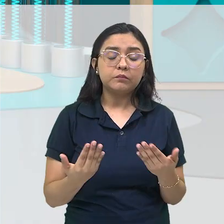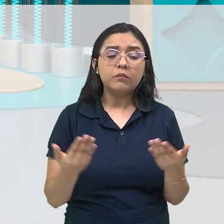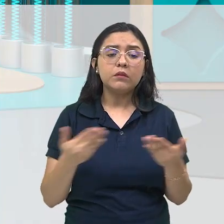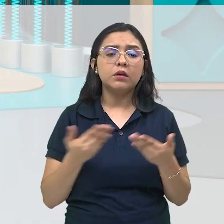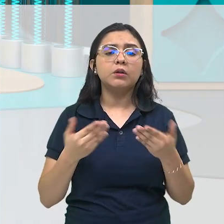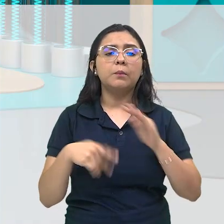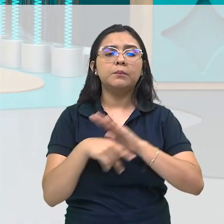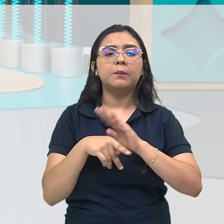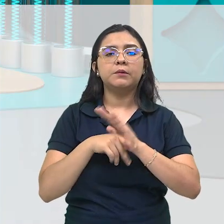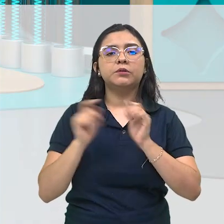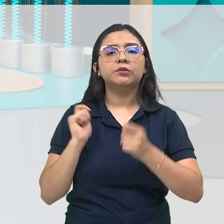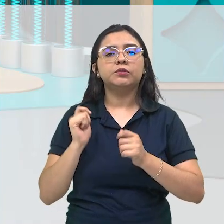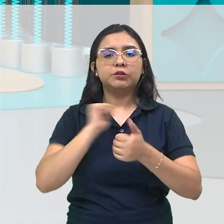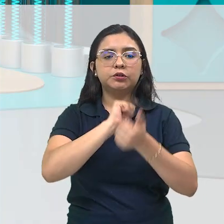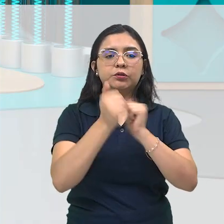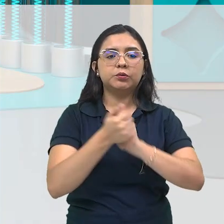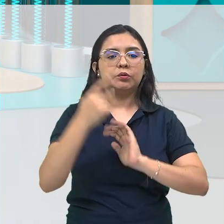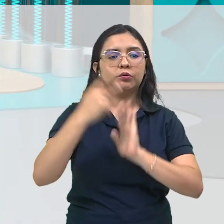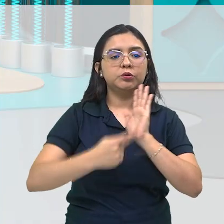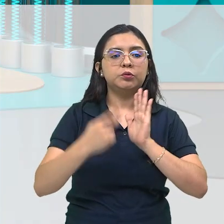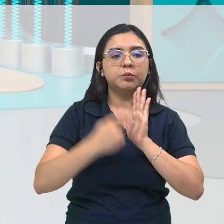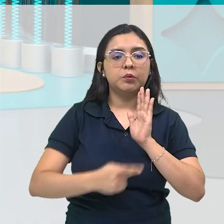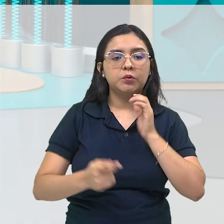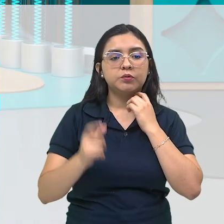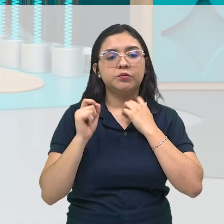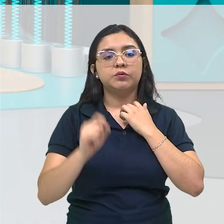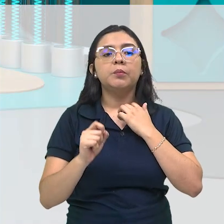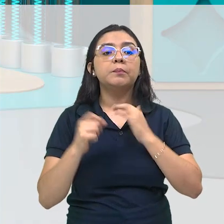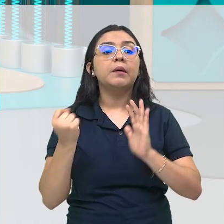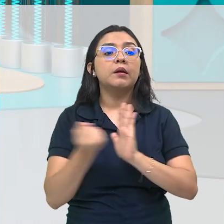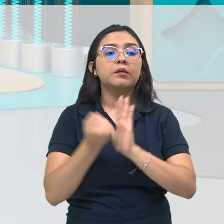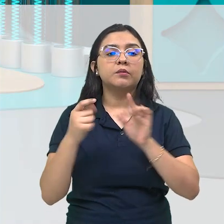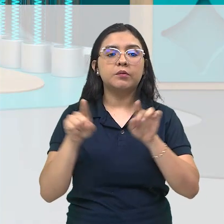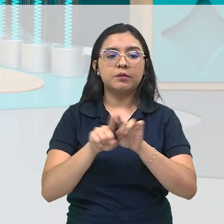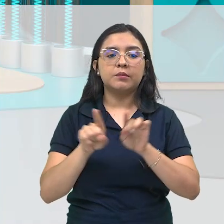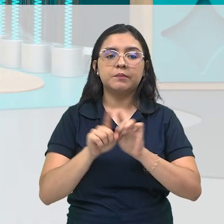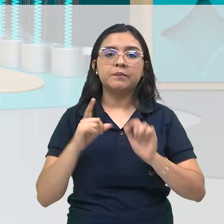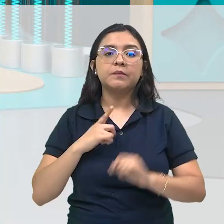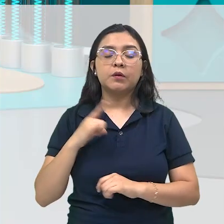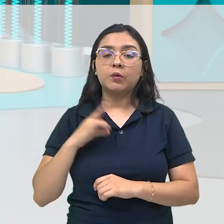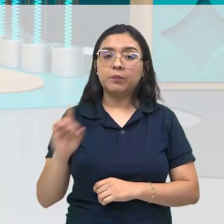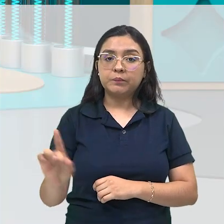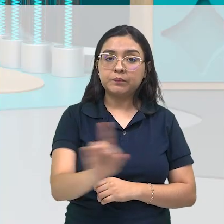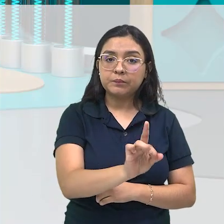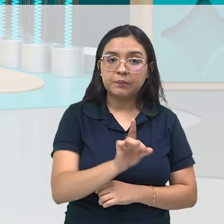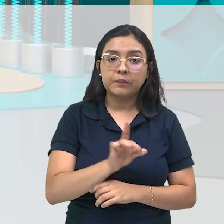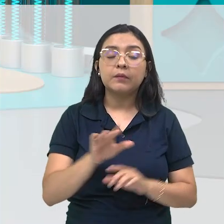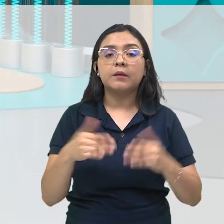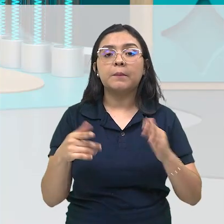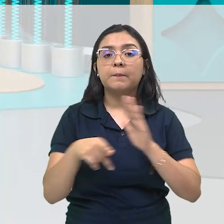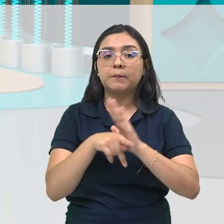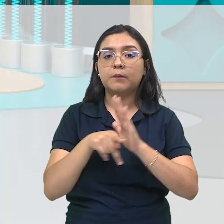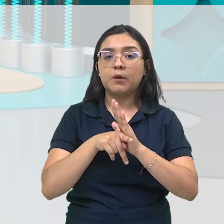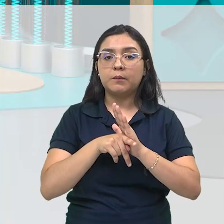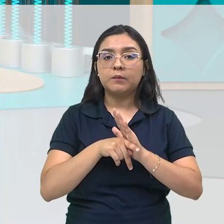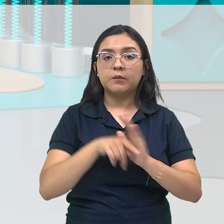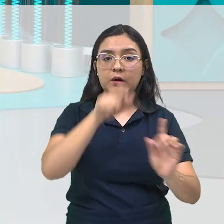no beisebol, os pontos são marcados mediante a trajetória percorrida pelos